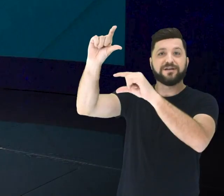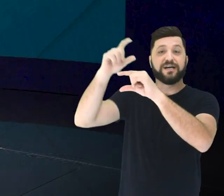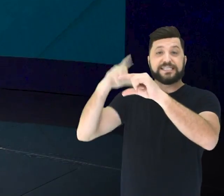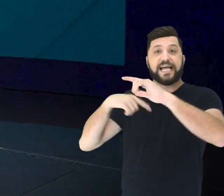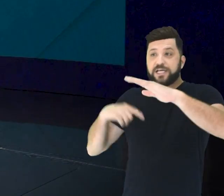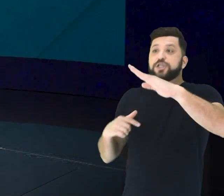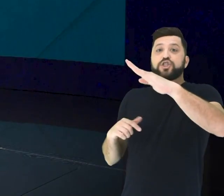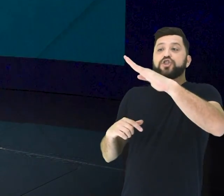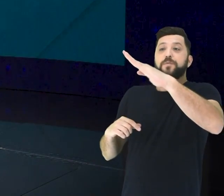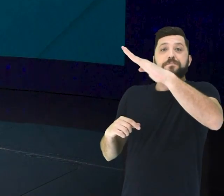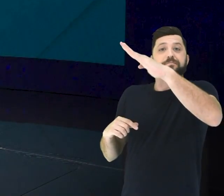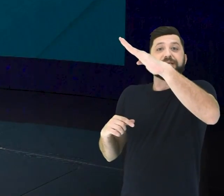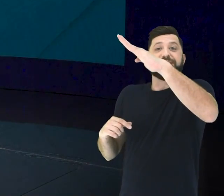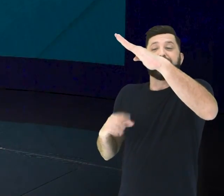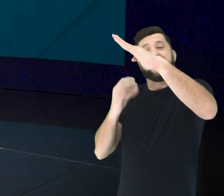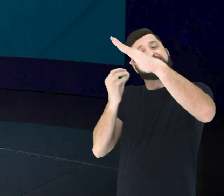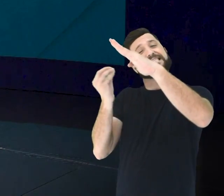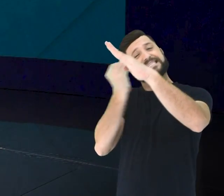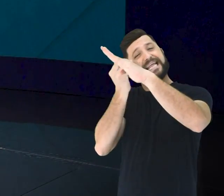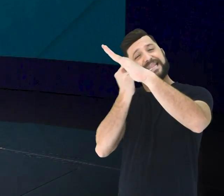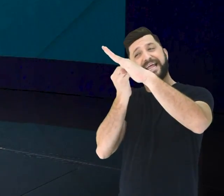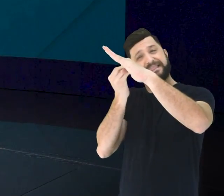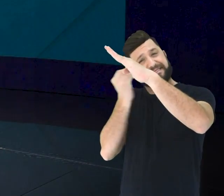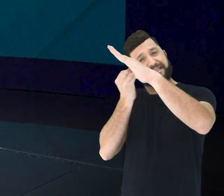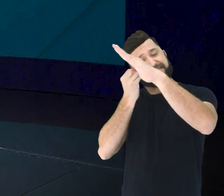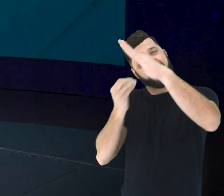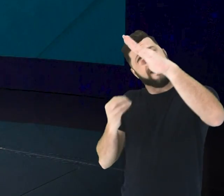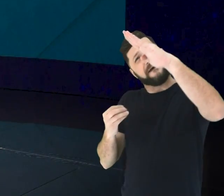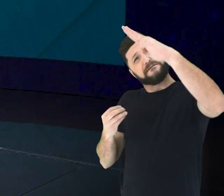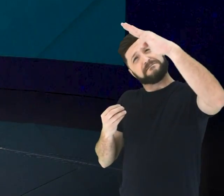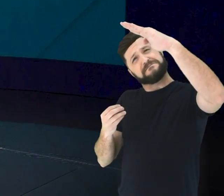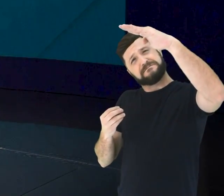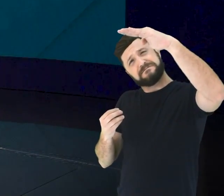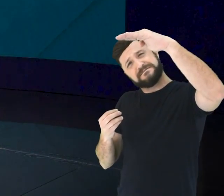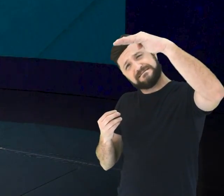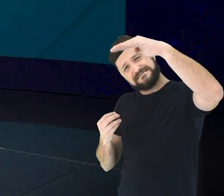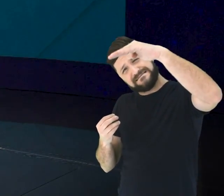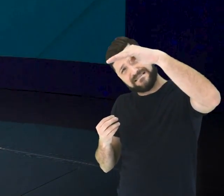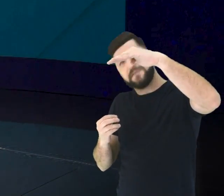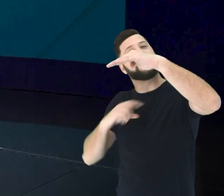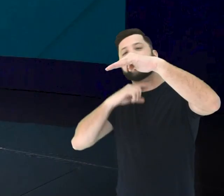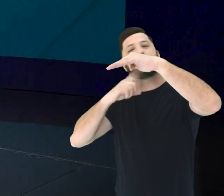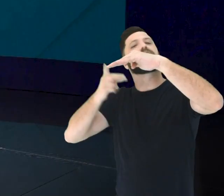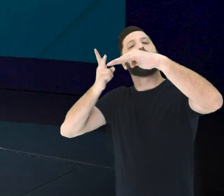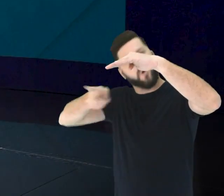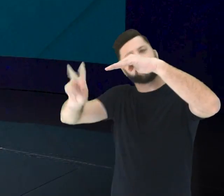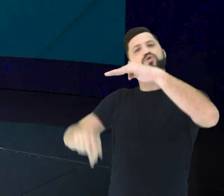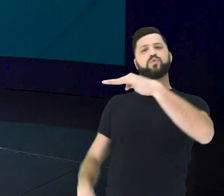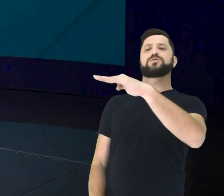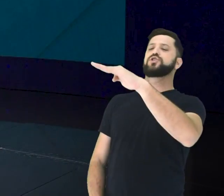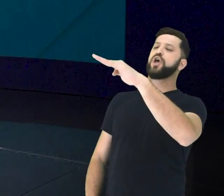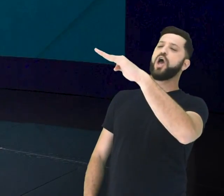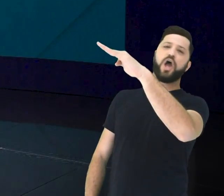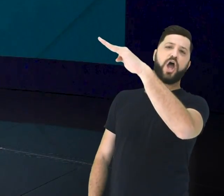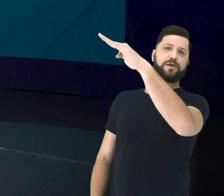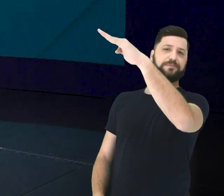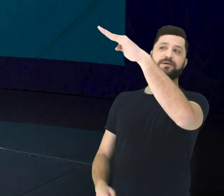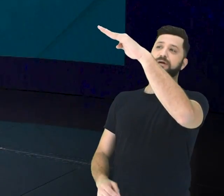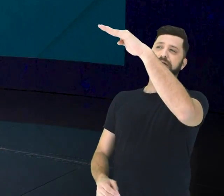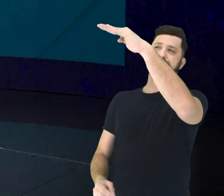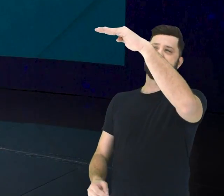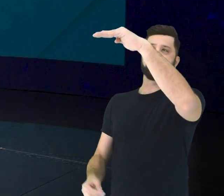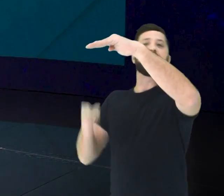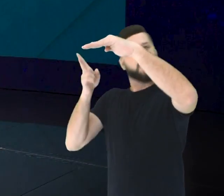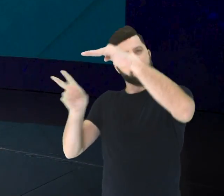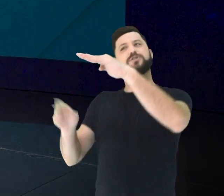subiu e apesar de ter uma tentativa seguinte de testar esses preços aqui em baixo o mercado não conseguiu tá Ou